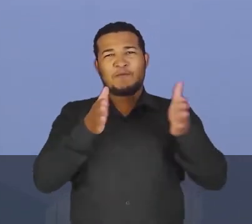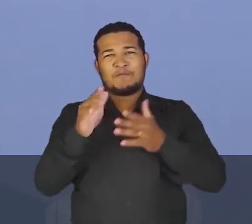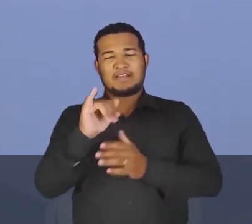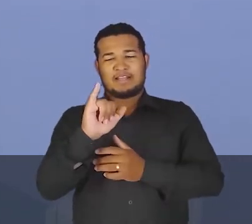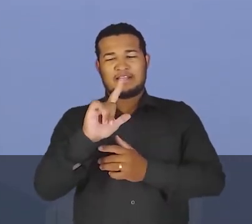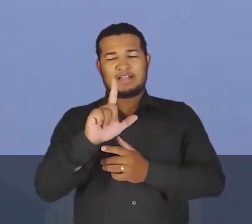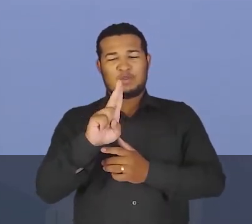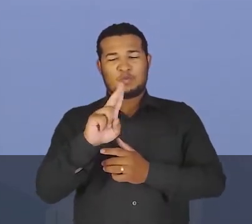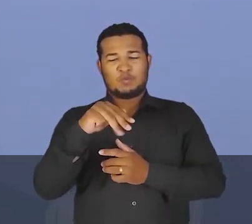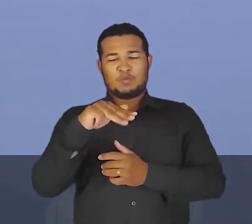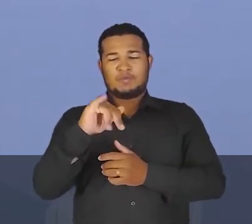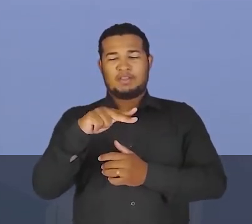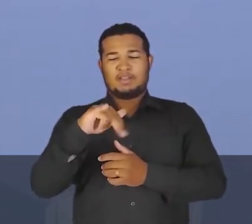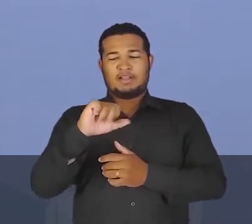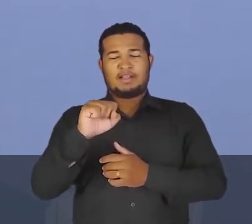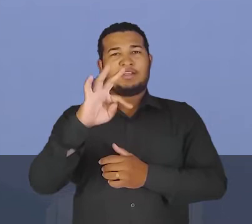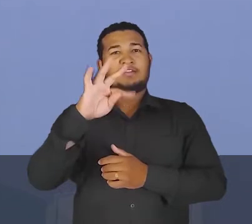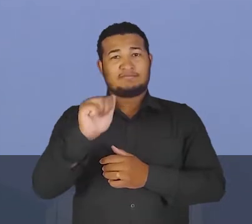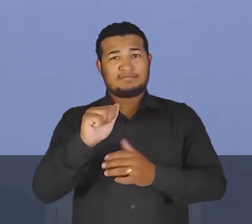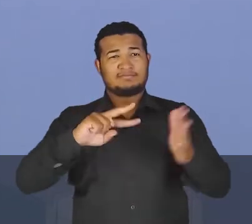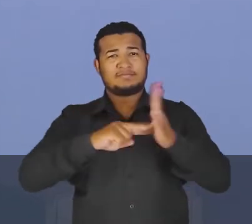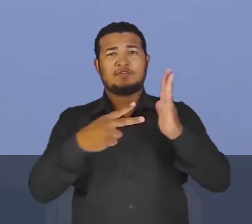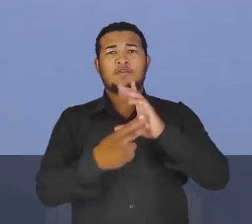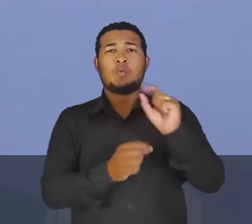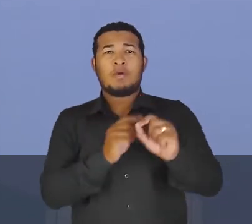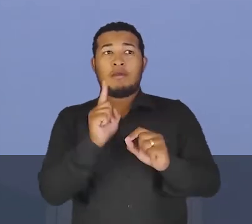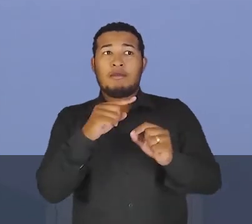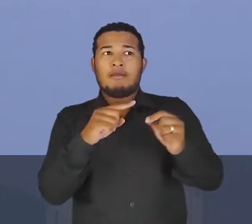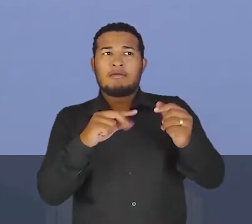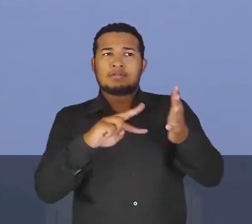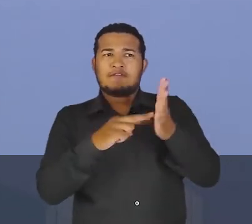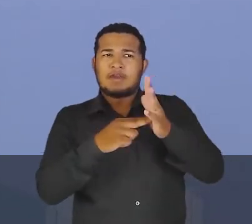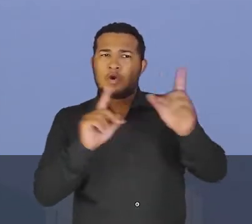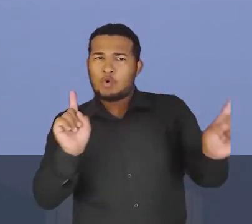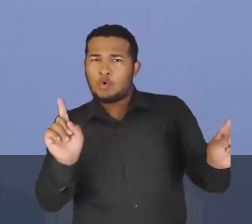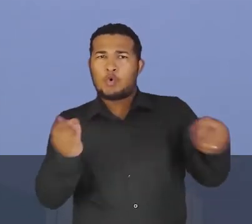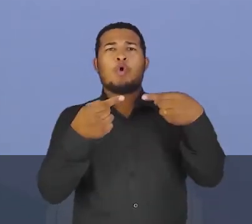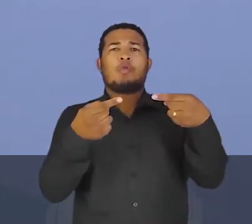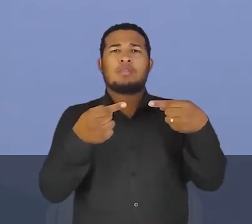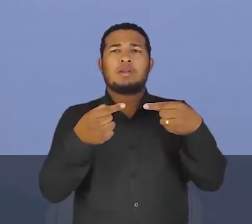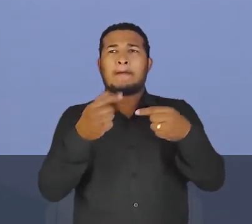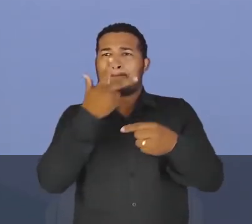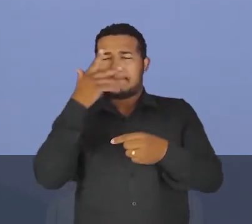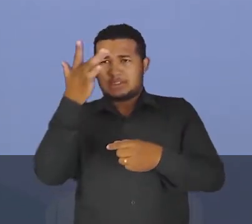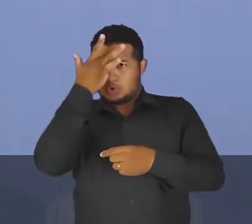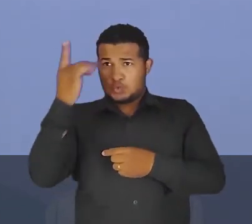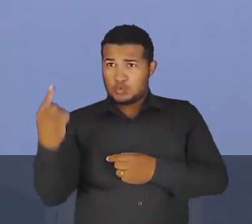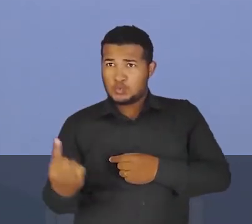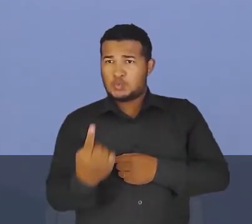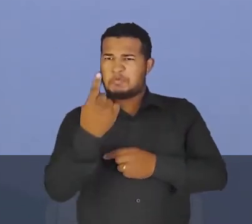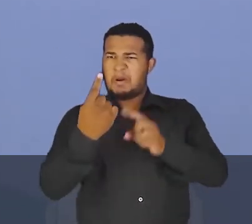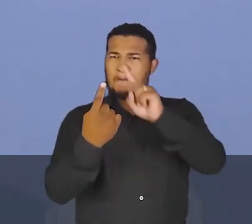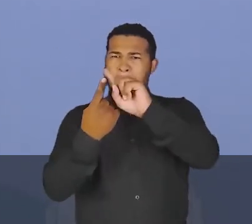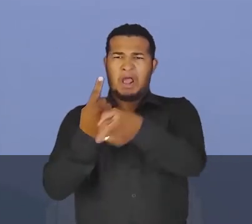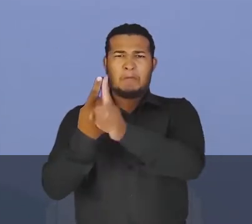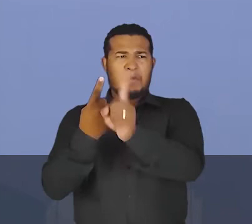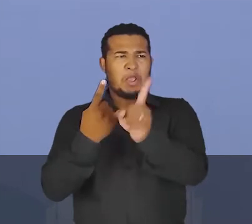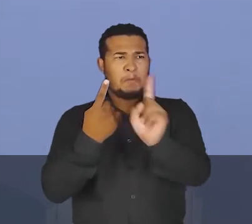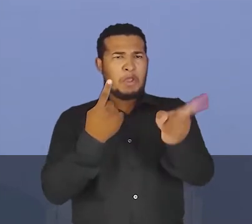história, em filosofia, que significa o quê? Foi um movimento que ele contrariou o absolutismo, contrariou o antigo